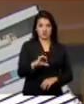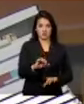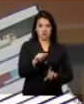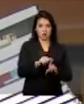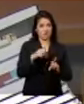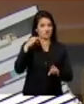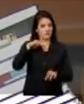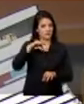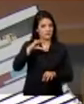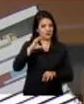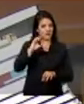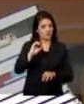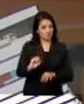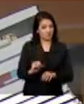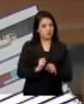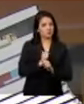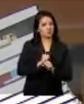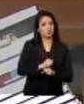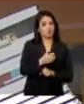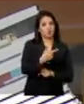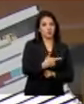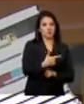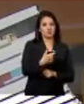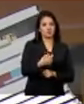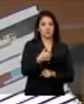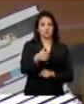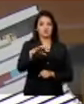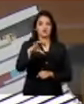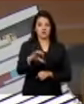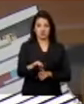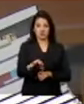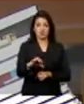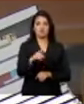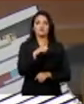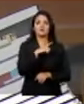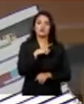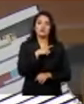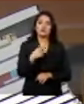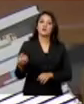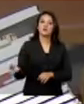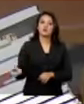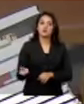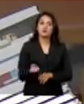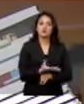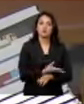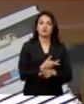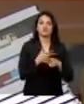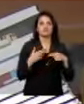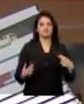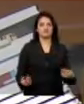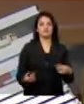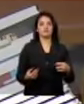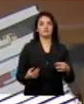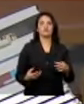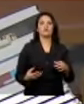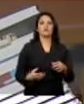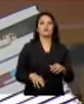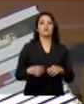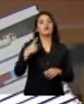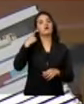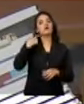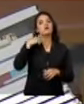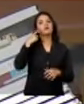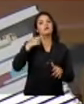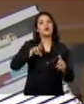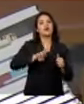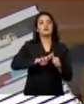2019, surgiram novos ares. A Advocacia Geral da União voltou